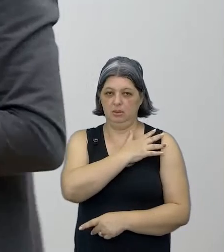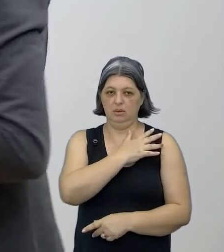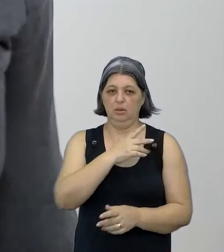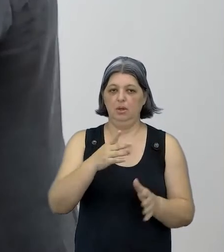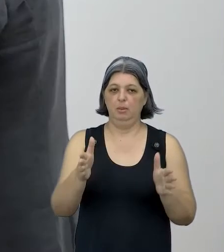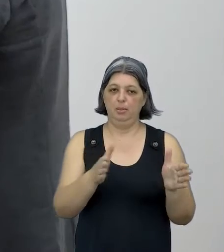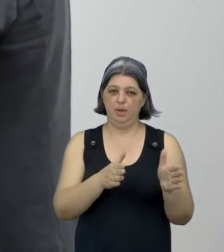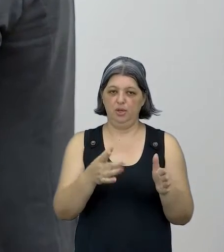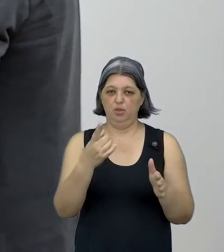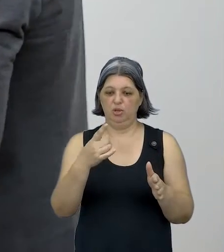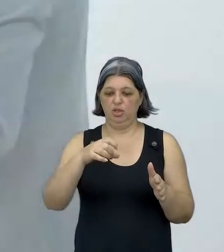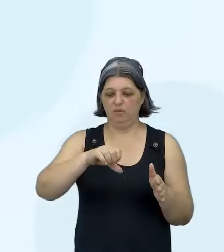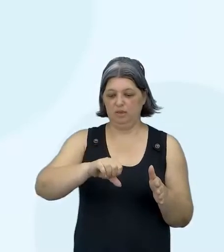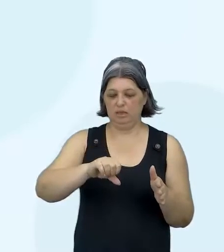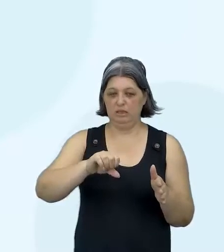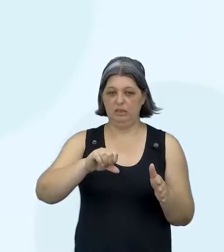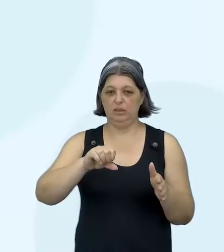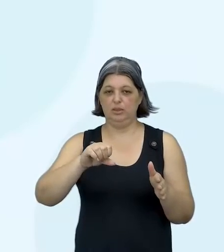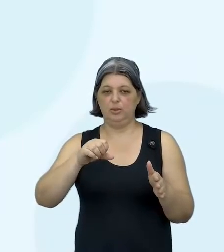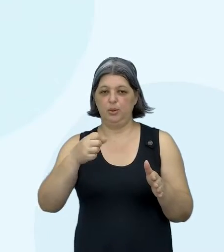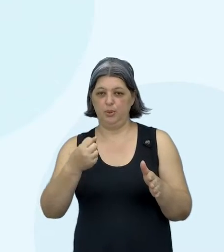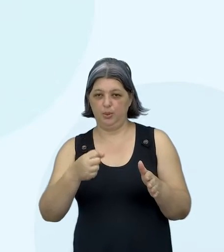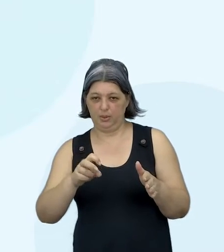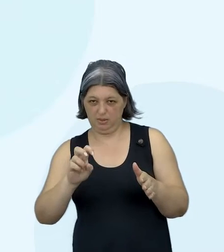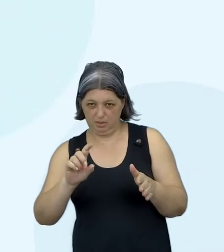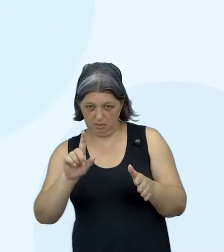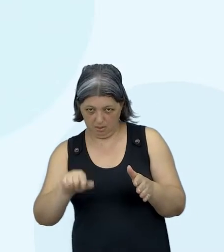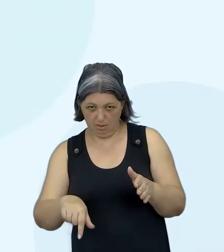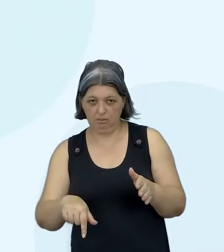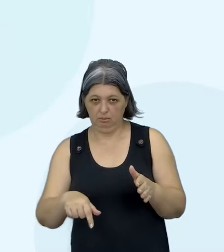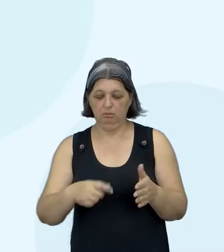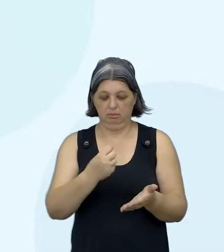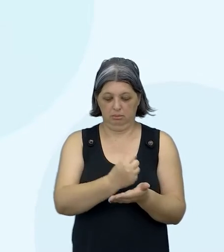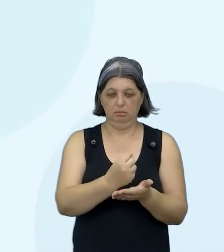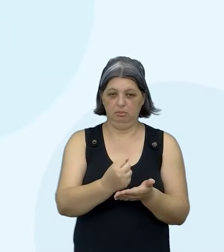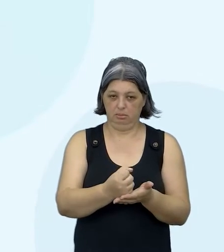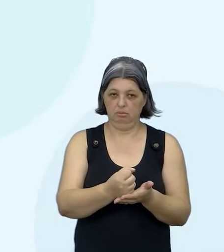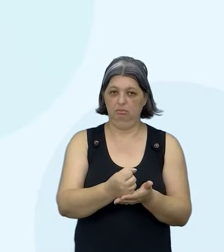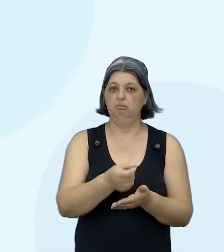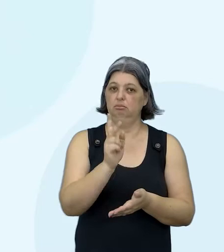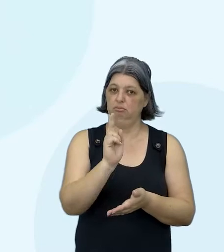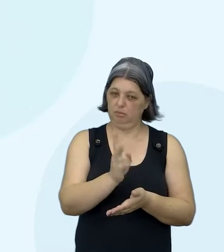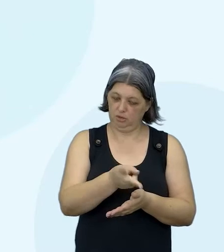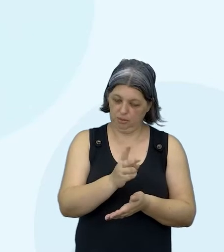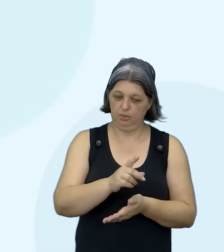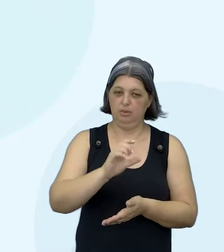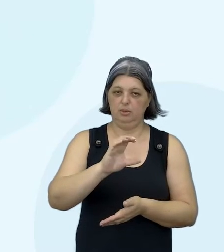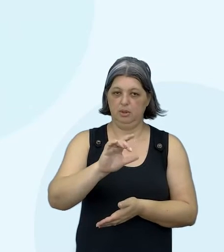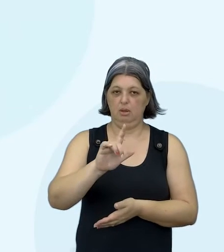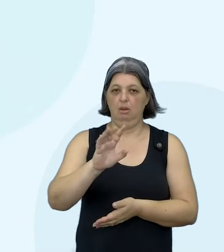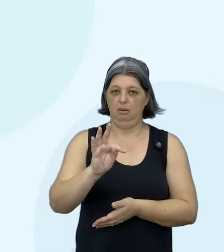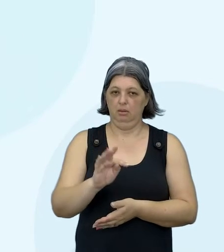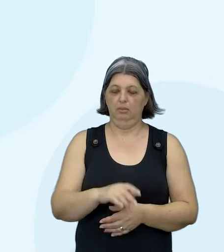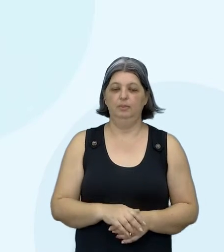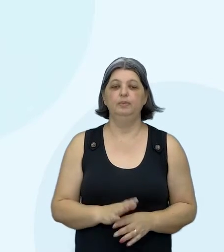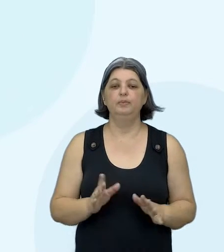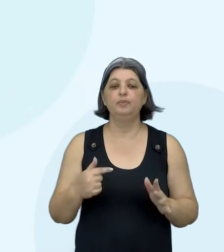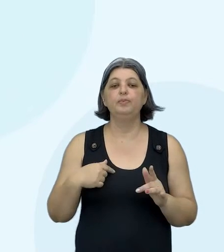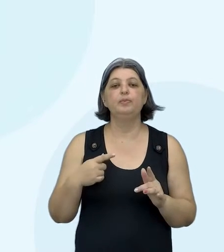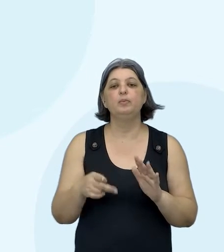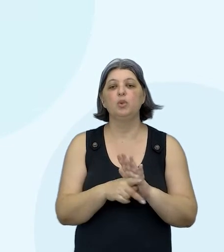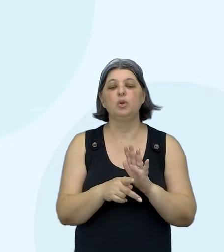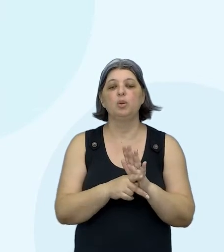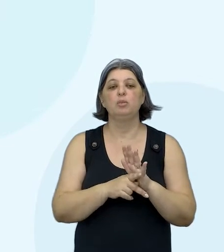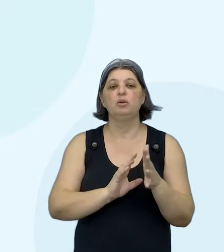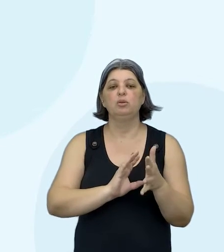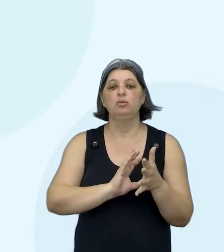1985, né? Nesse período a CLT é mantida. Porém, a gente tem que registrar aqui, a atividade